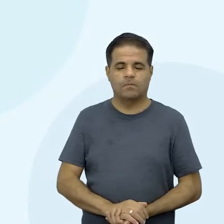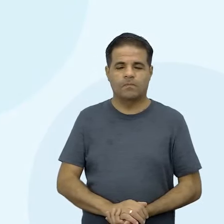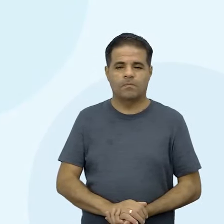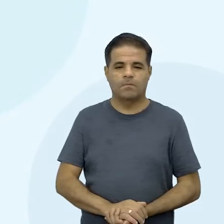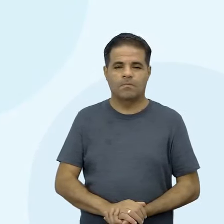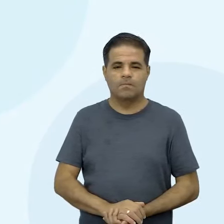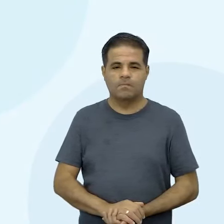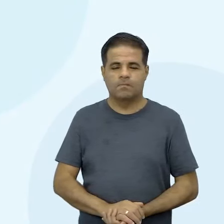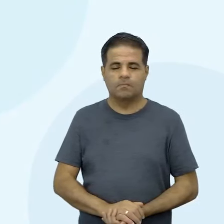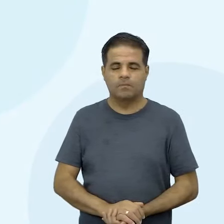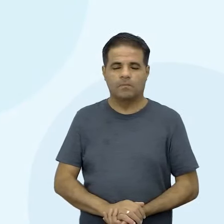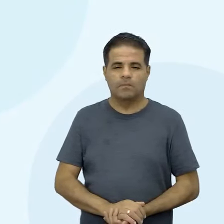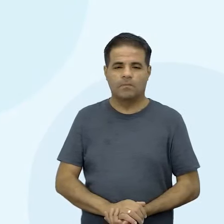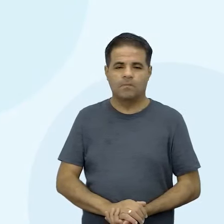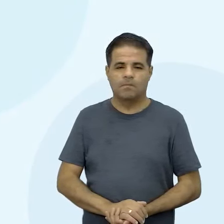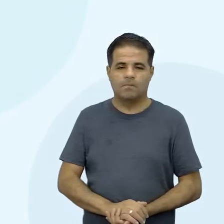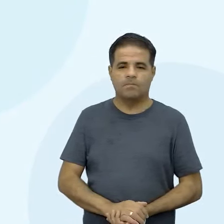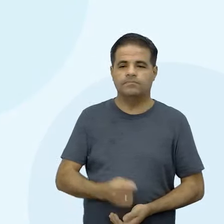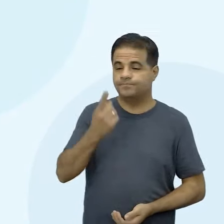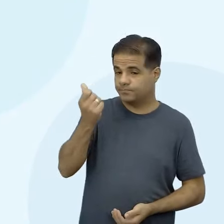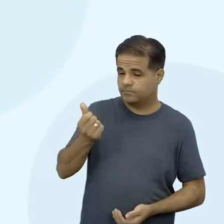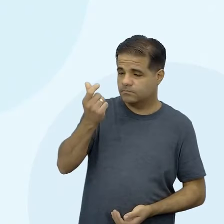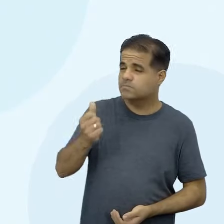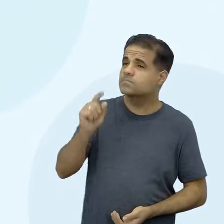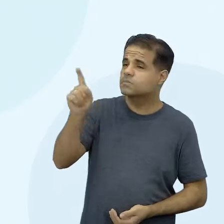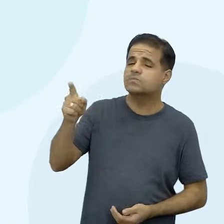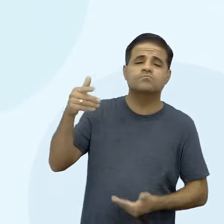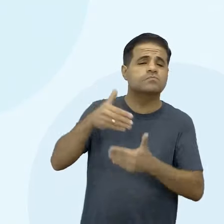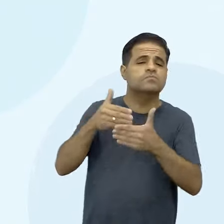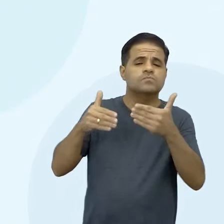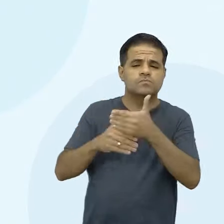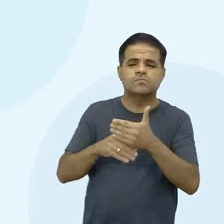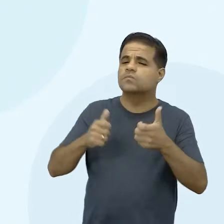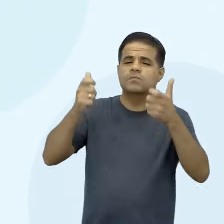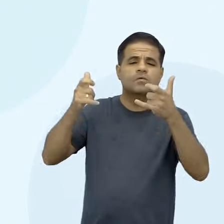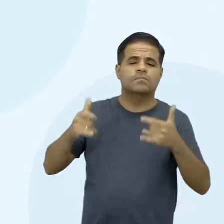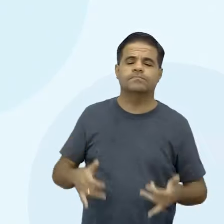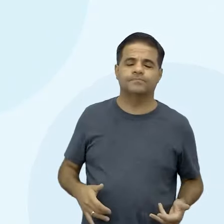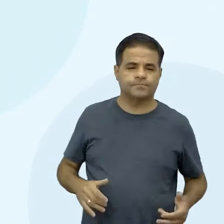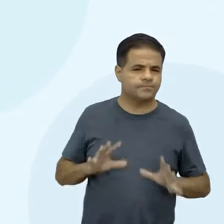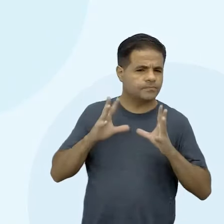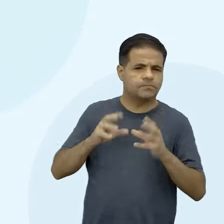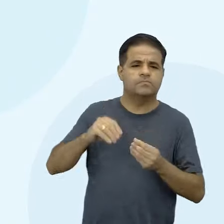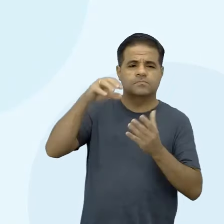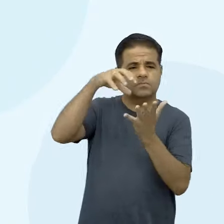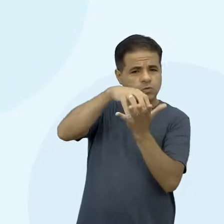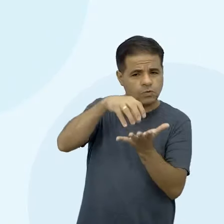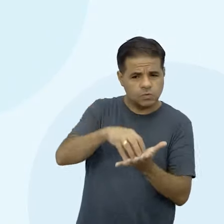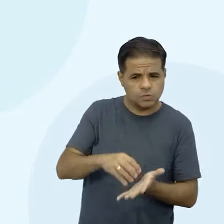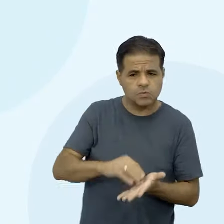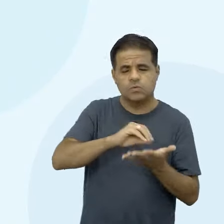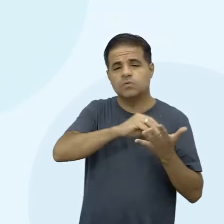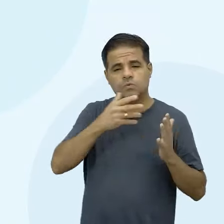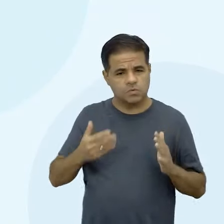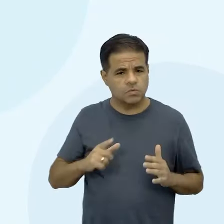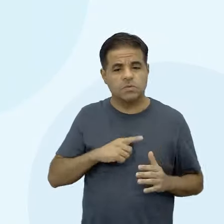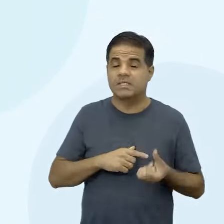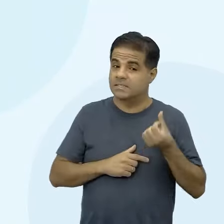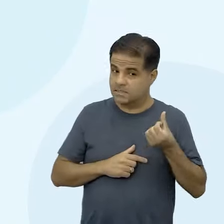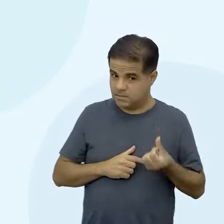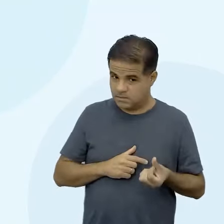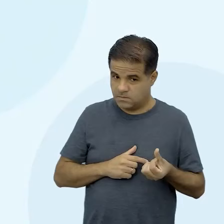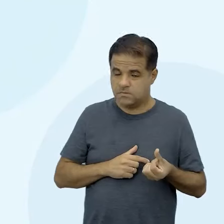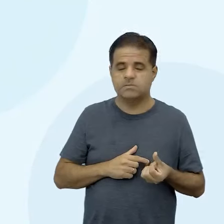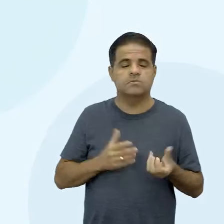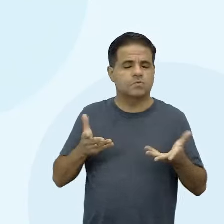Isso, obrigada. O slide 16, pessoal, ele tem aqui, né, todas as unidades curriculares, ele é composto aí de 6